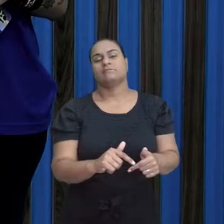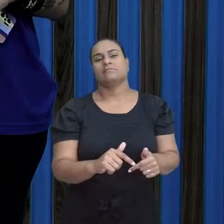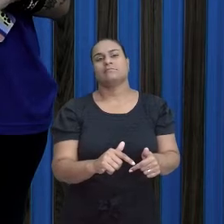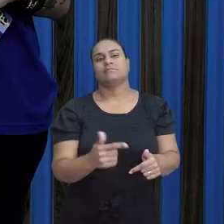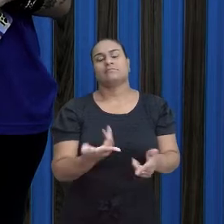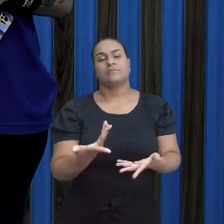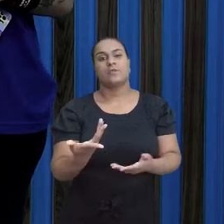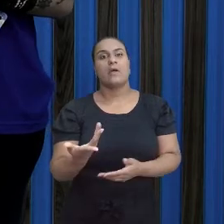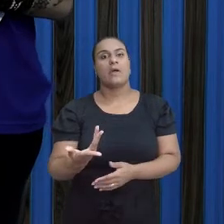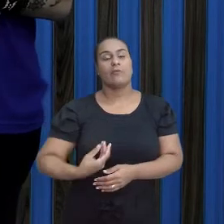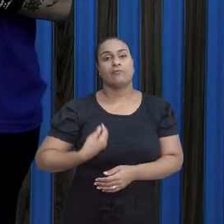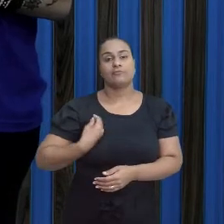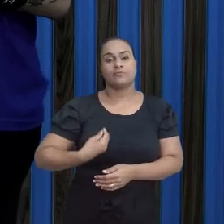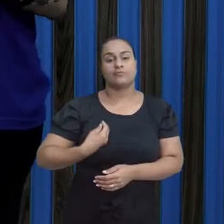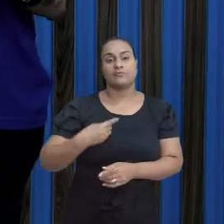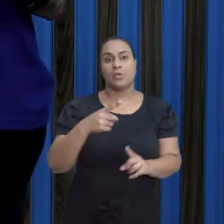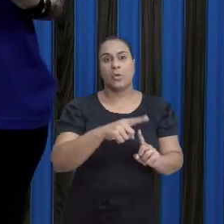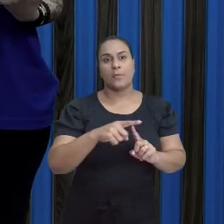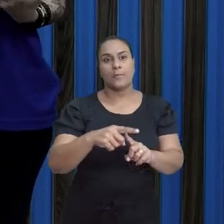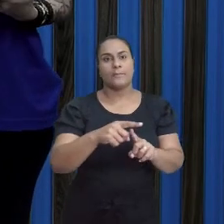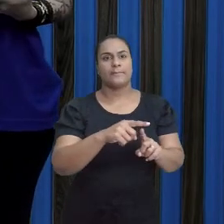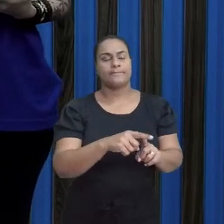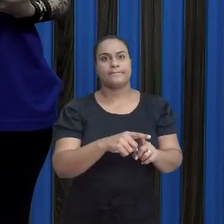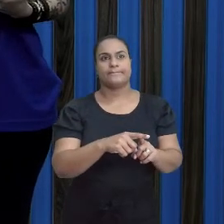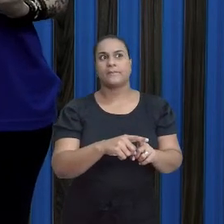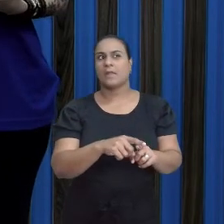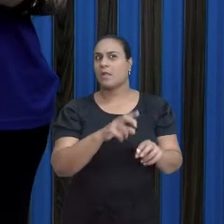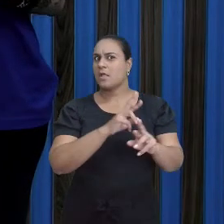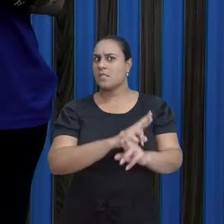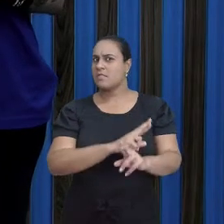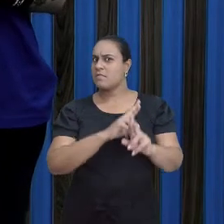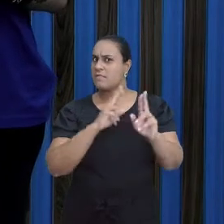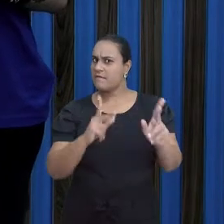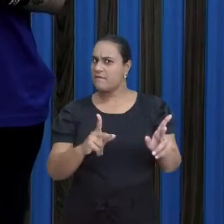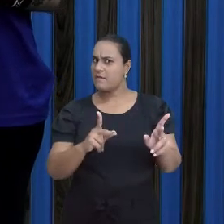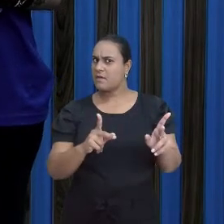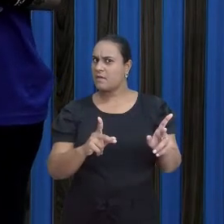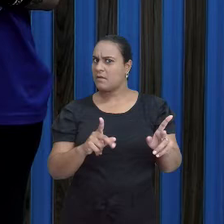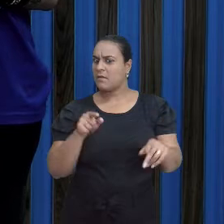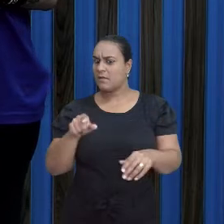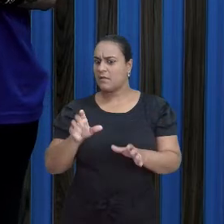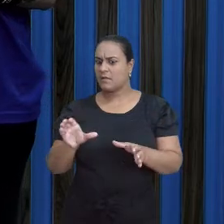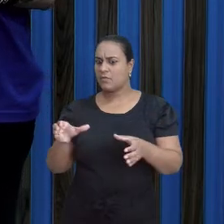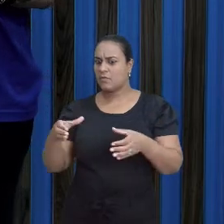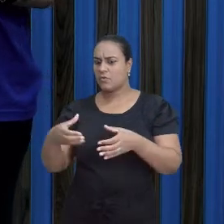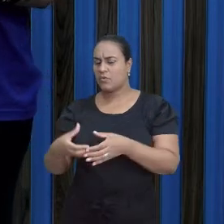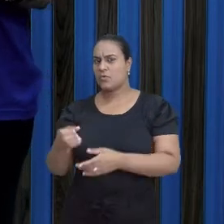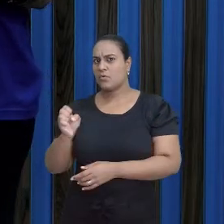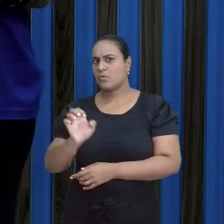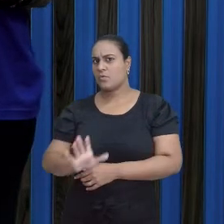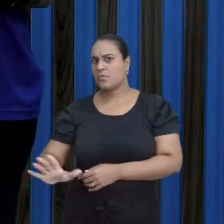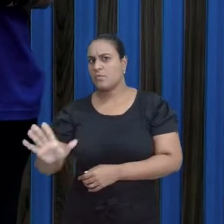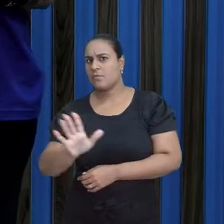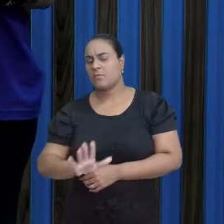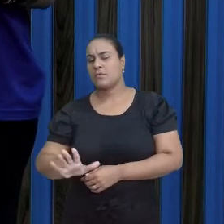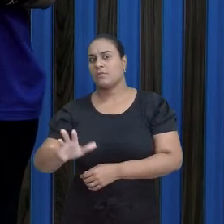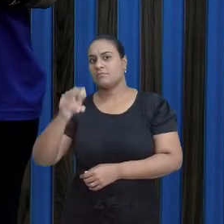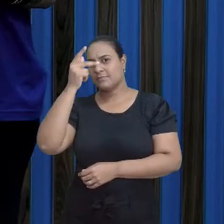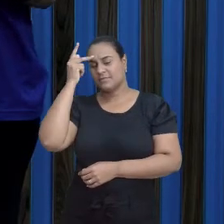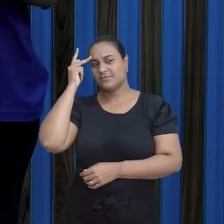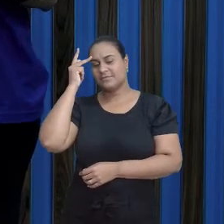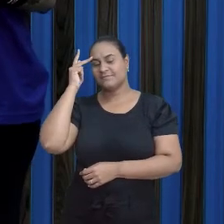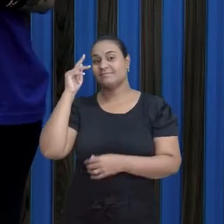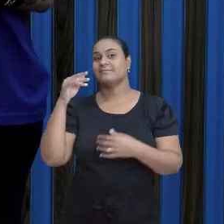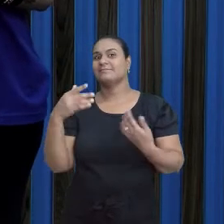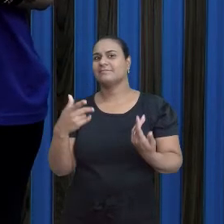de vida, seu estilo de vida, totalmente diferente, né, daquele europeu. E houve, de fato,